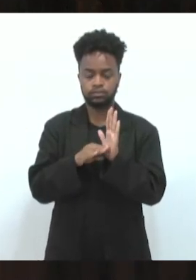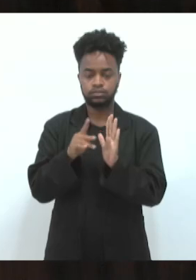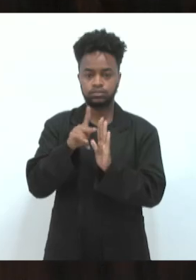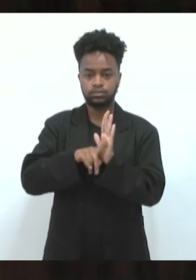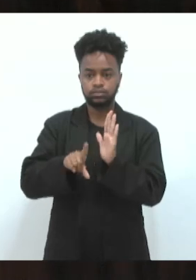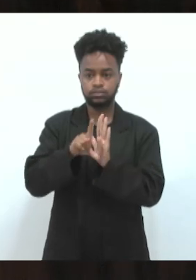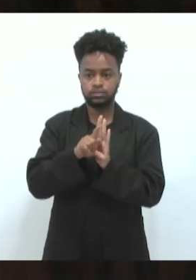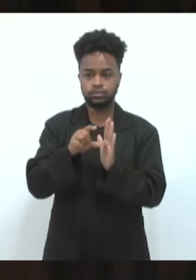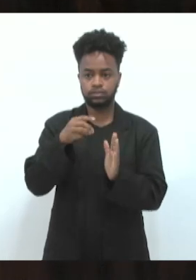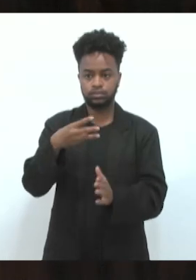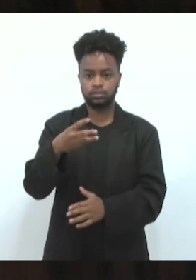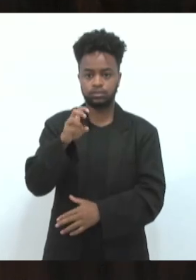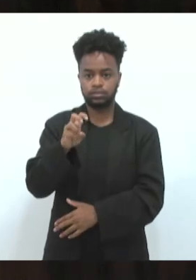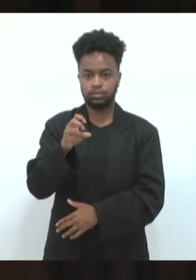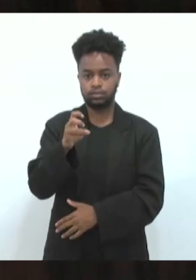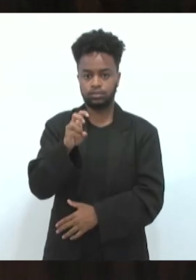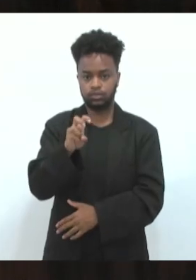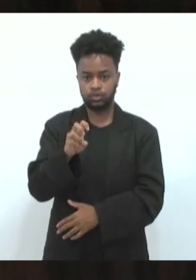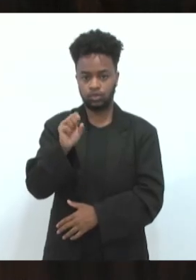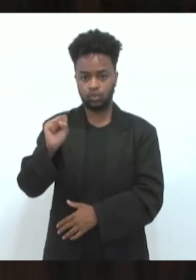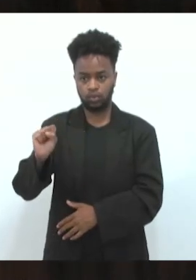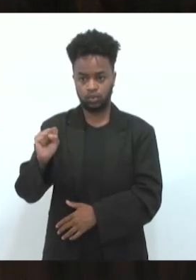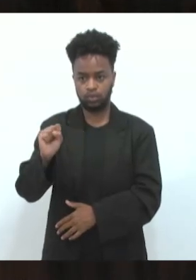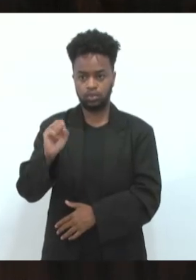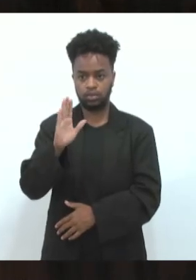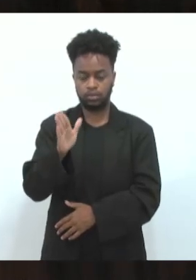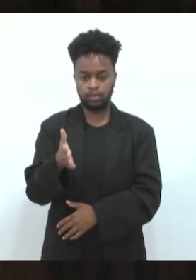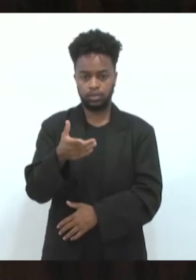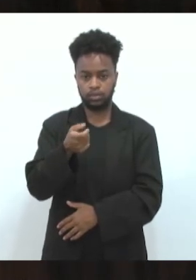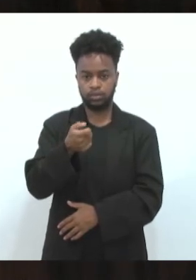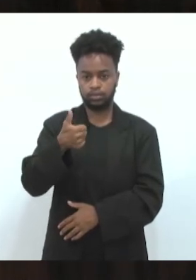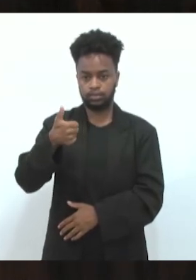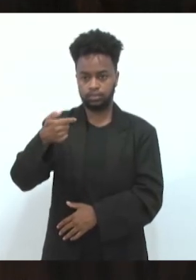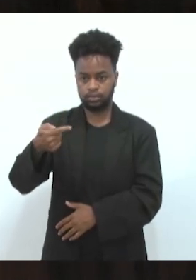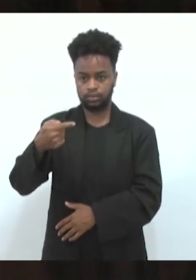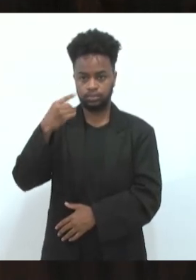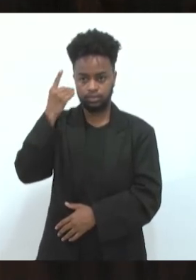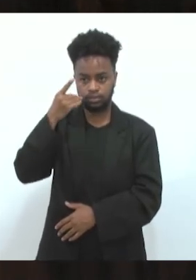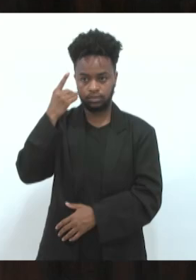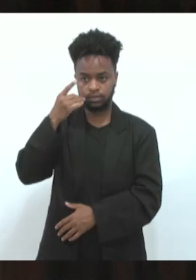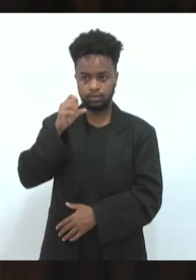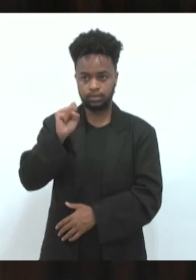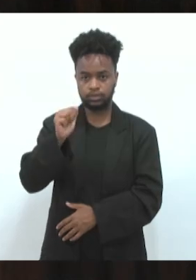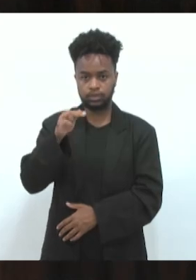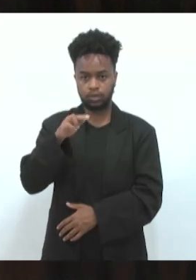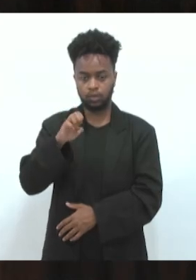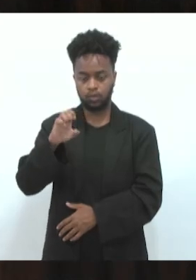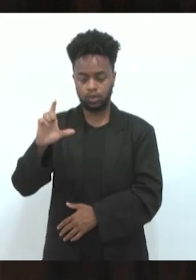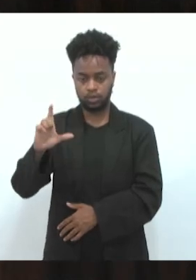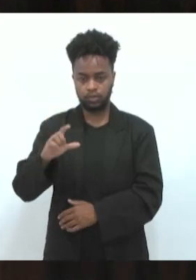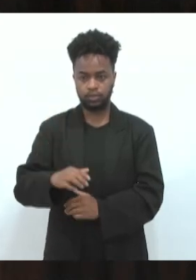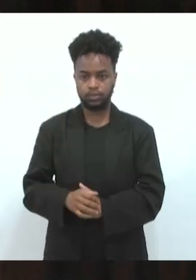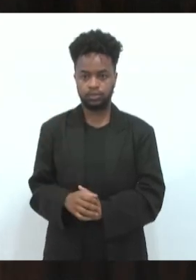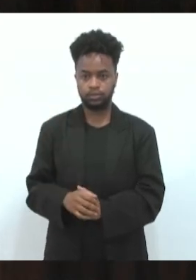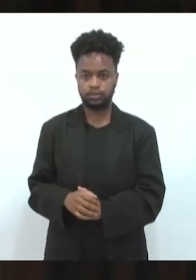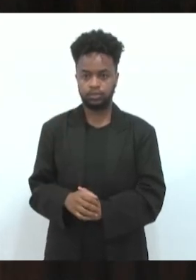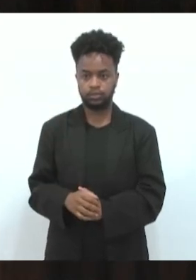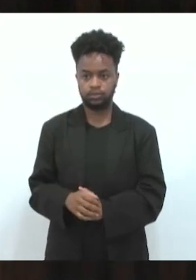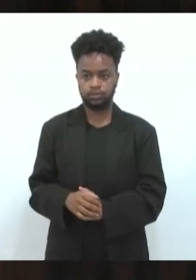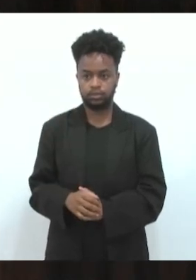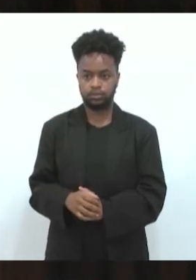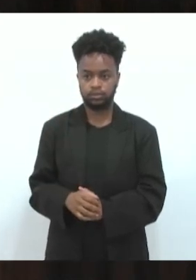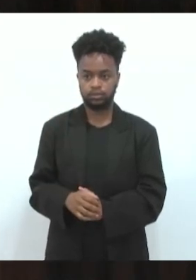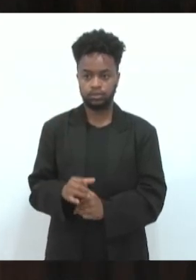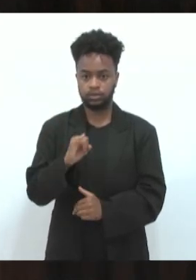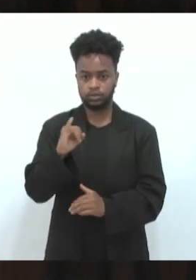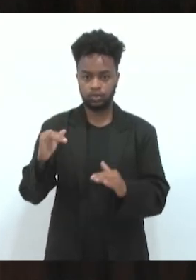de lei número 3.558, de 2017, do deputado Samuel Malafaia. Senhores